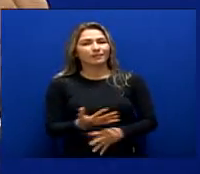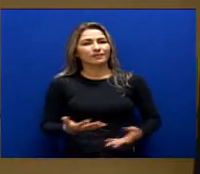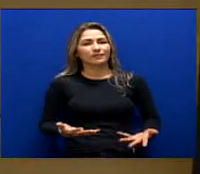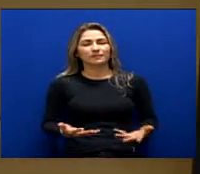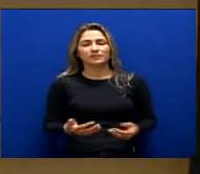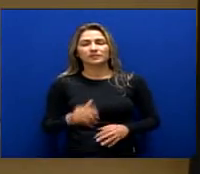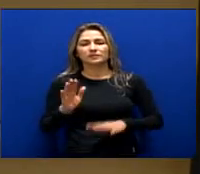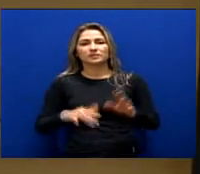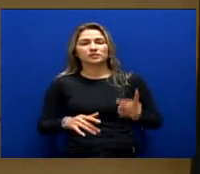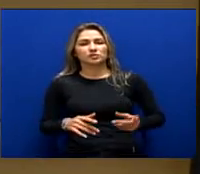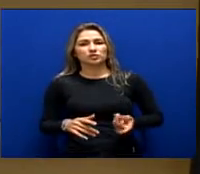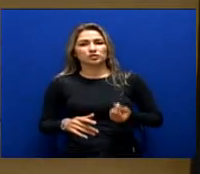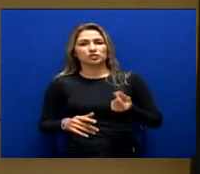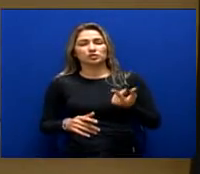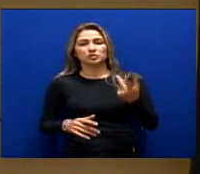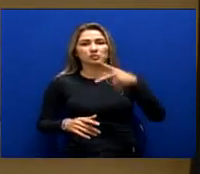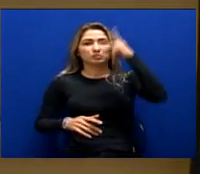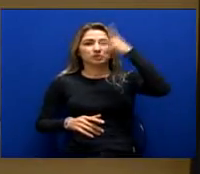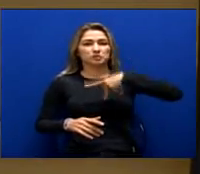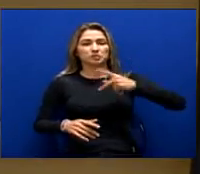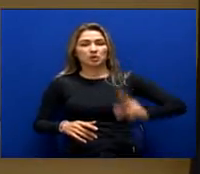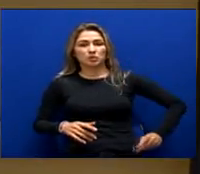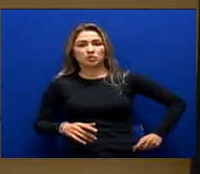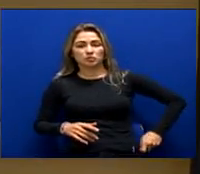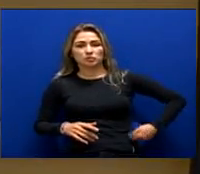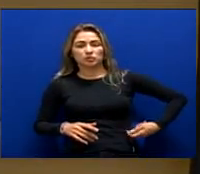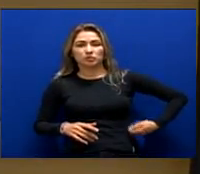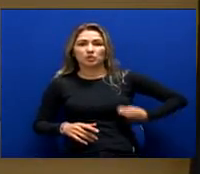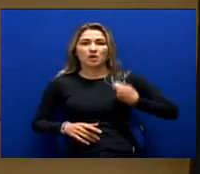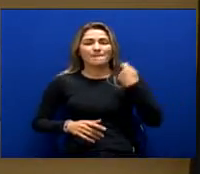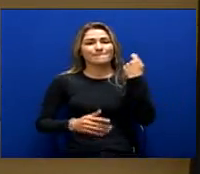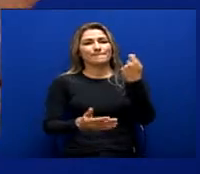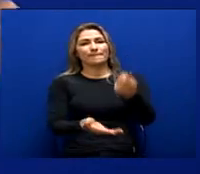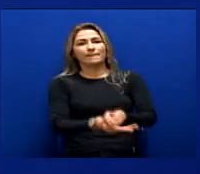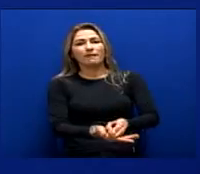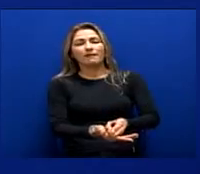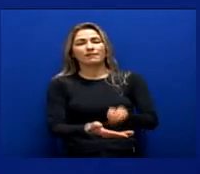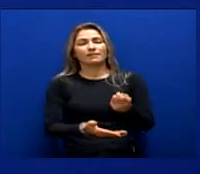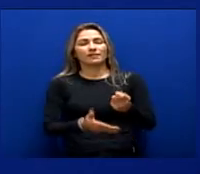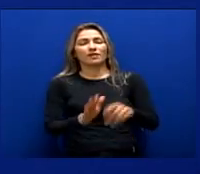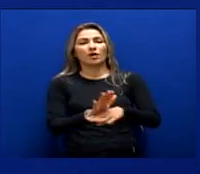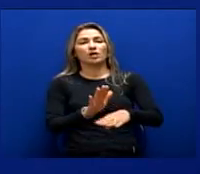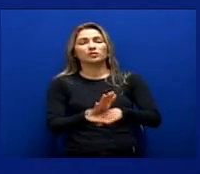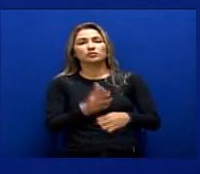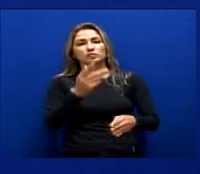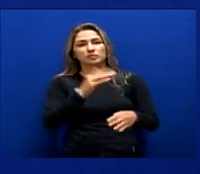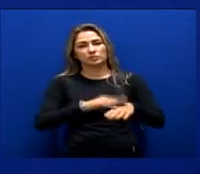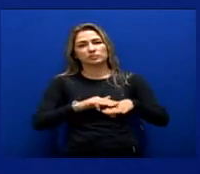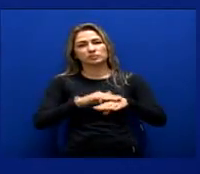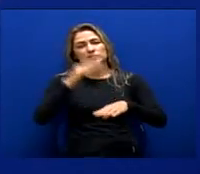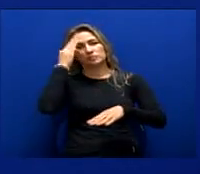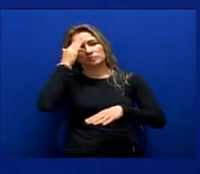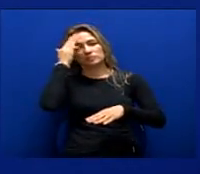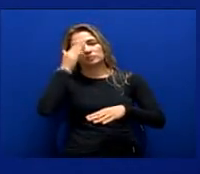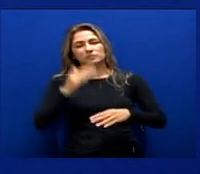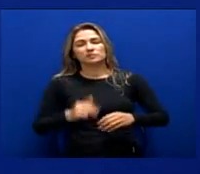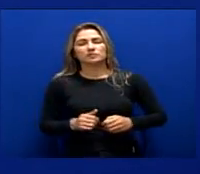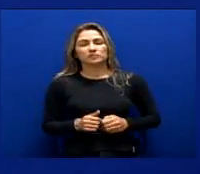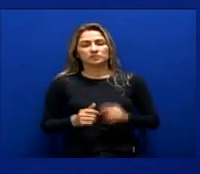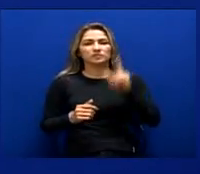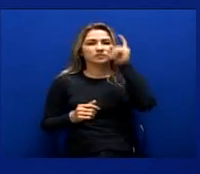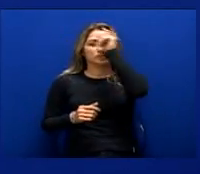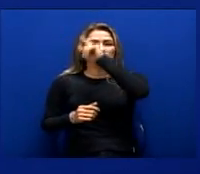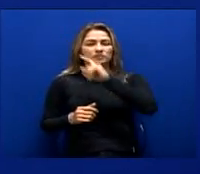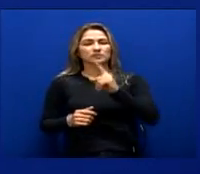comprando bolsas vezes alguma coisa pra tirar os pacientes e colocando o milton presidente do sindicato falou isso reverte o